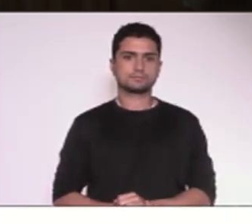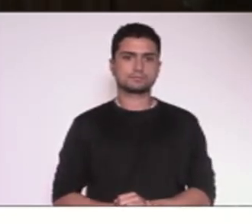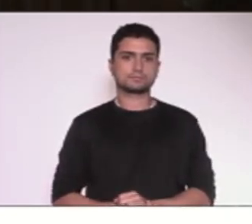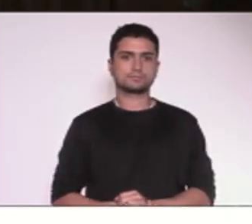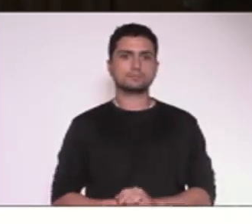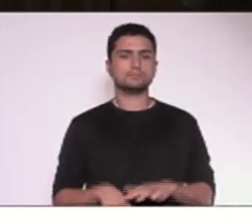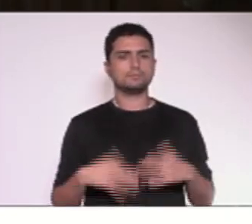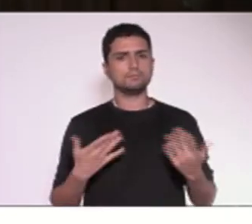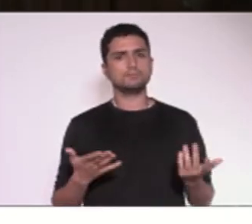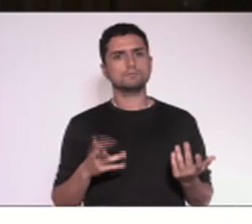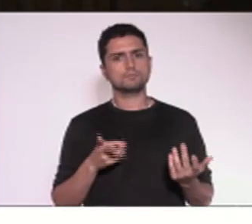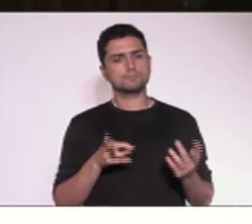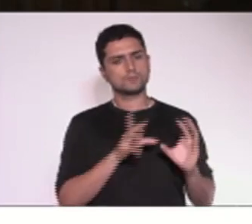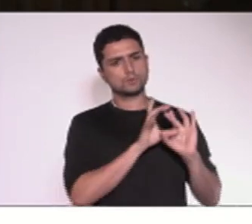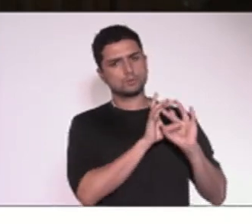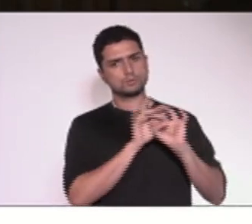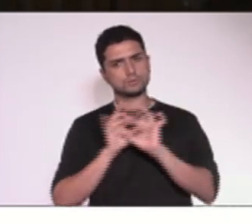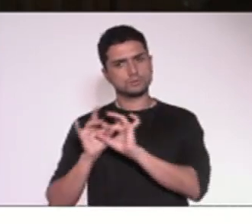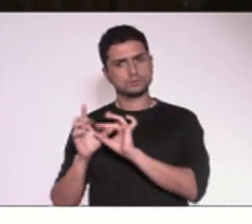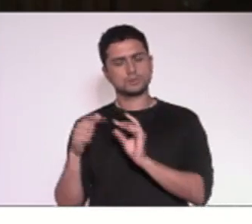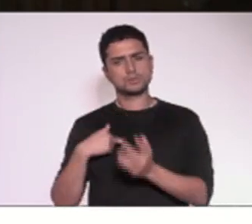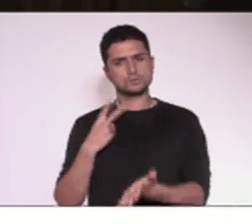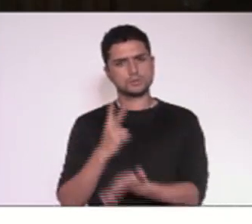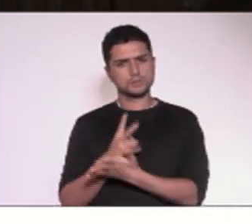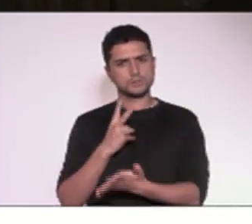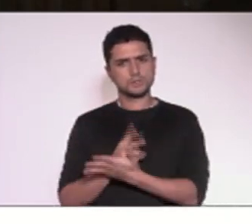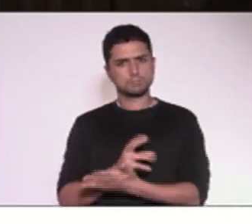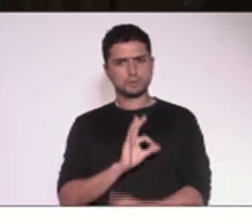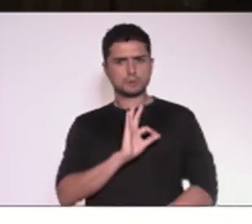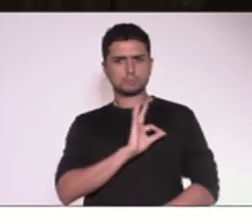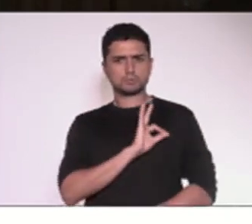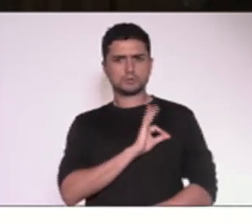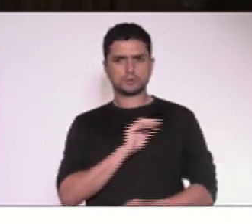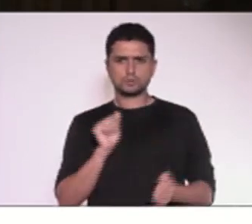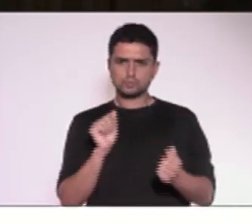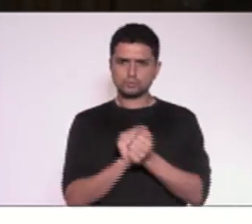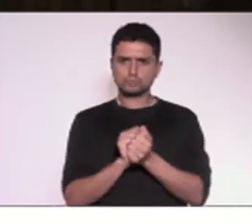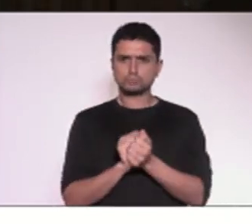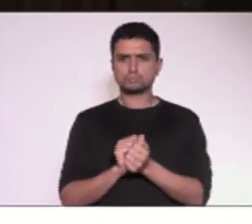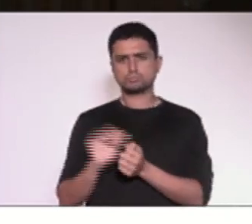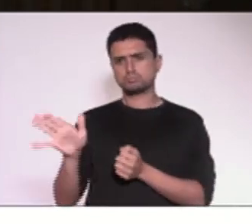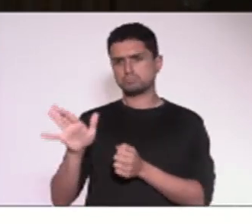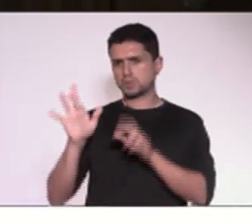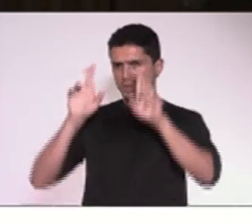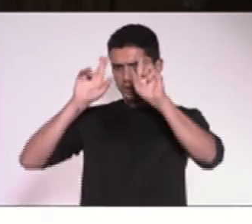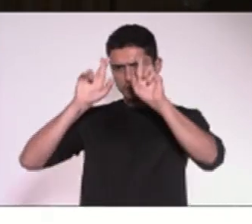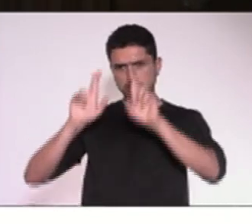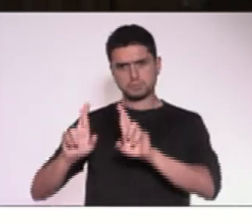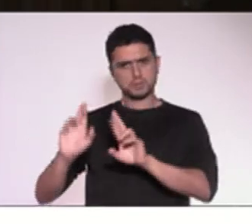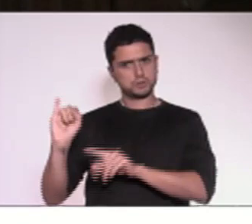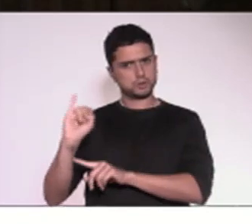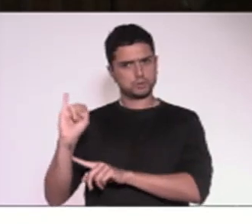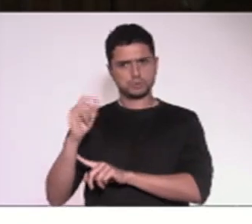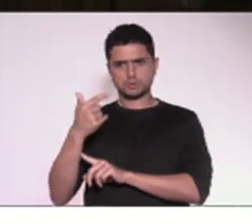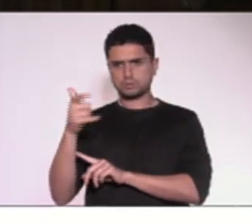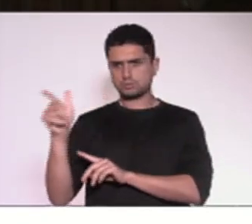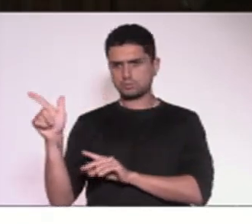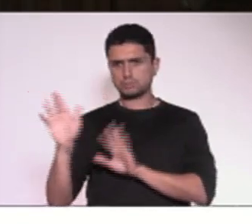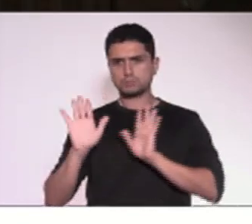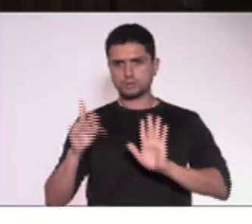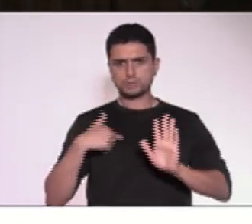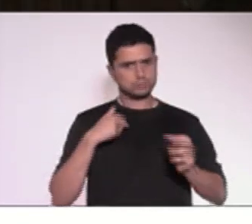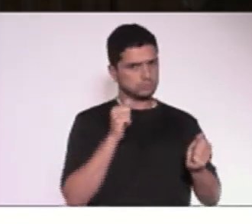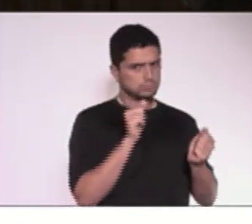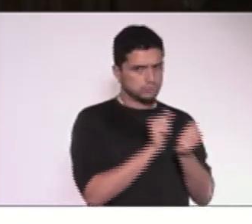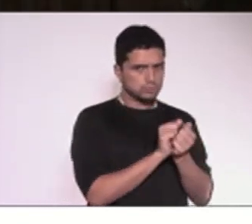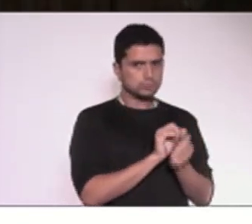que sempre trilhei o caminho ao lado das polícias, sempre em respeito aos outros poderes e às outras instituições, sem protagonismo,